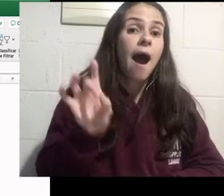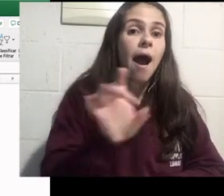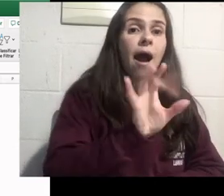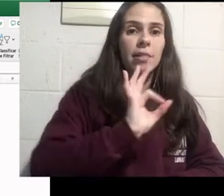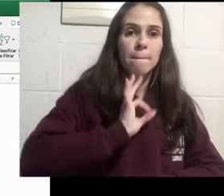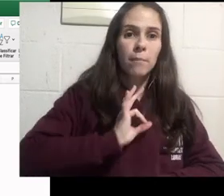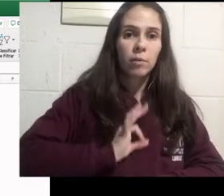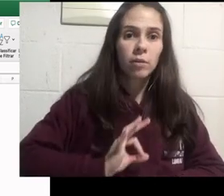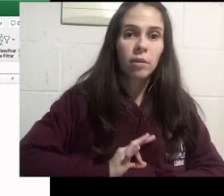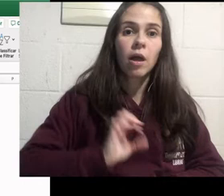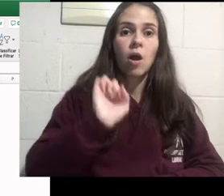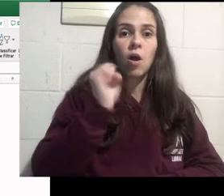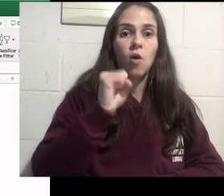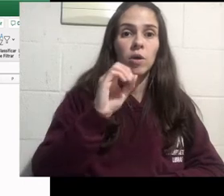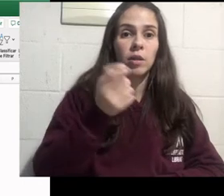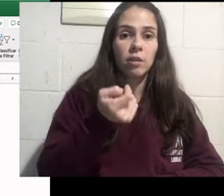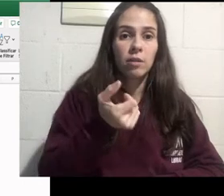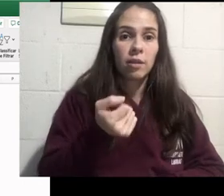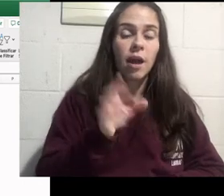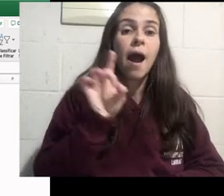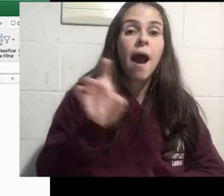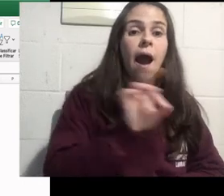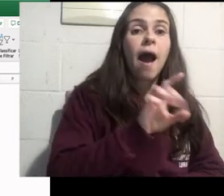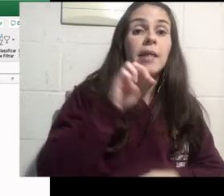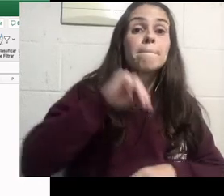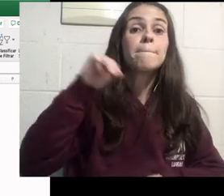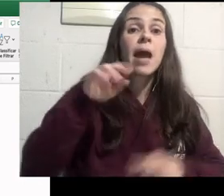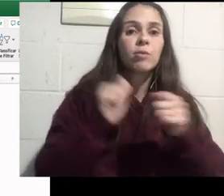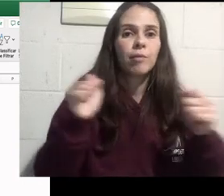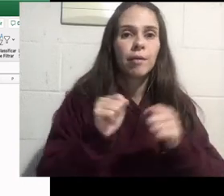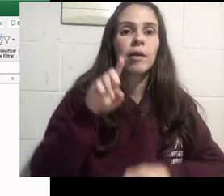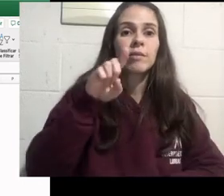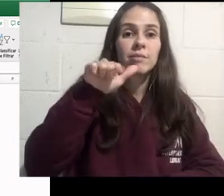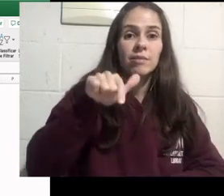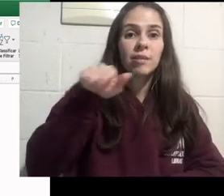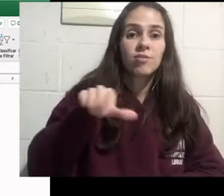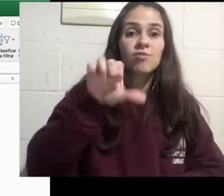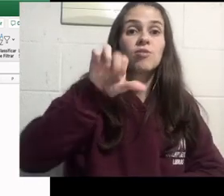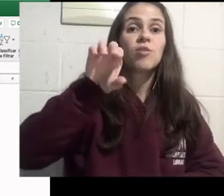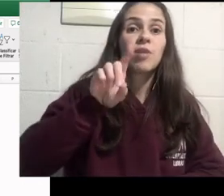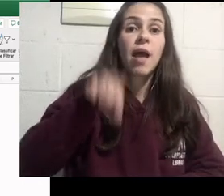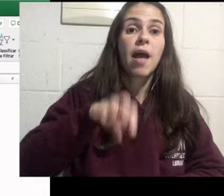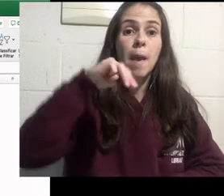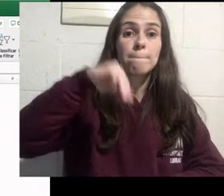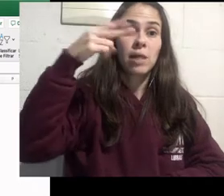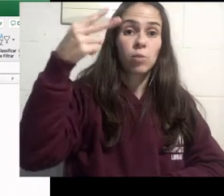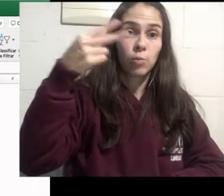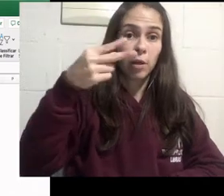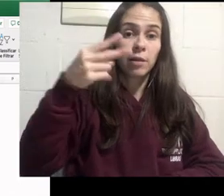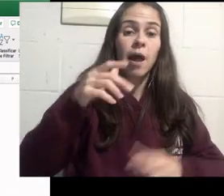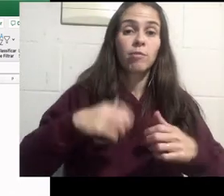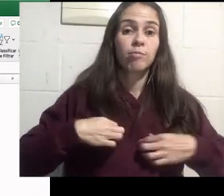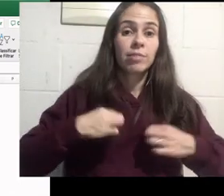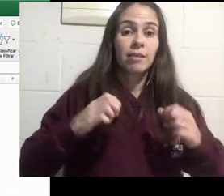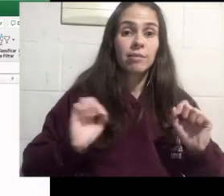botão. 80 centavos é por cada metro de elástico. 17,90 é por cada metro quadrado de tecido